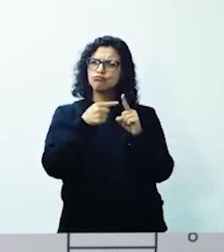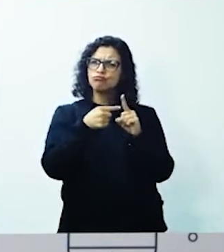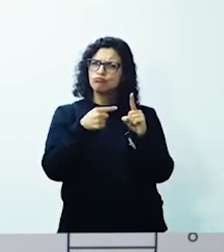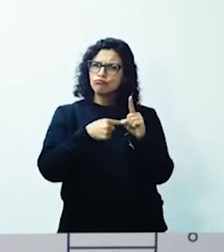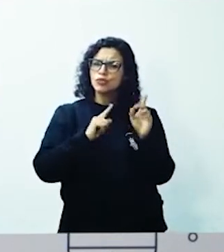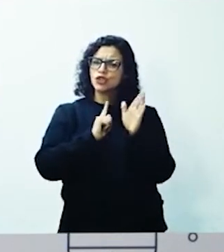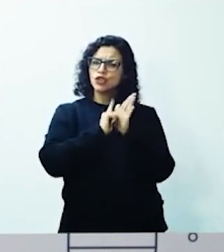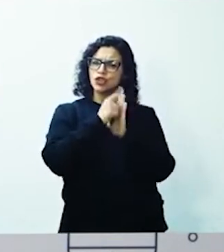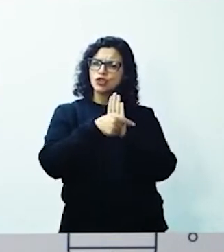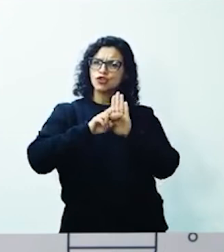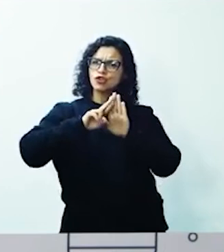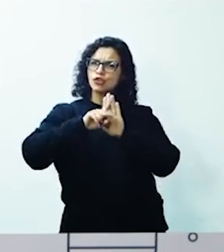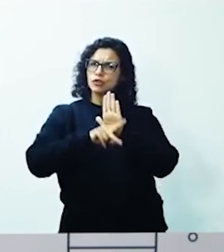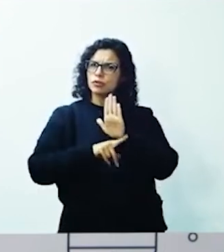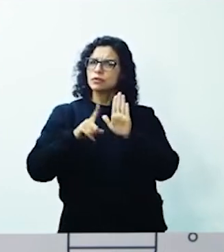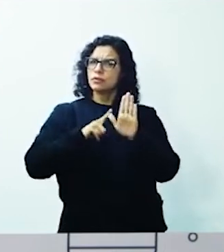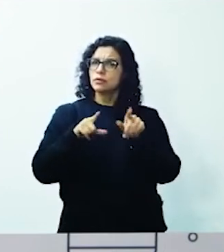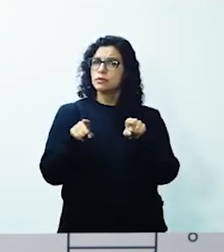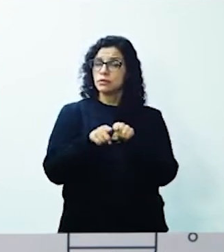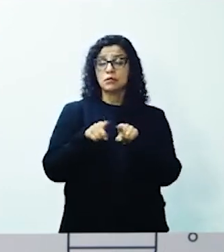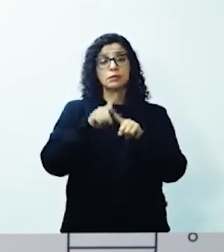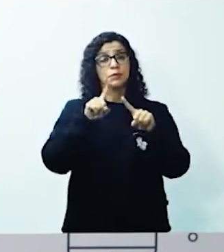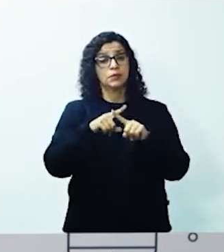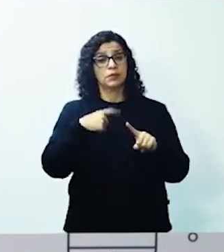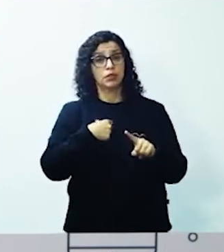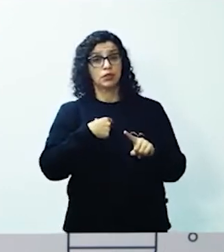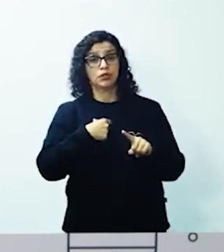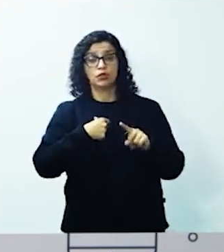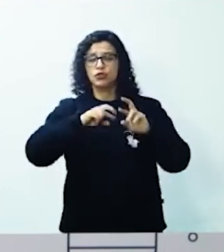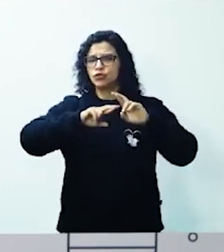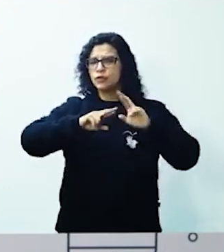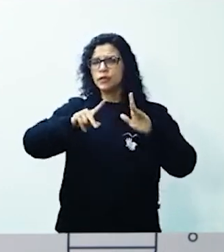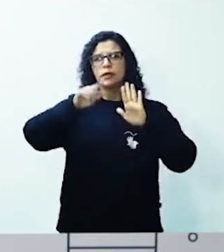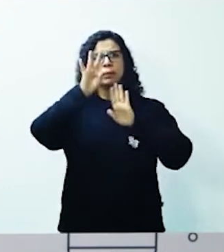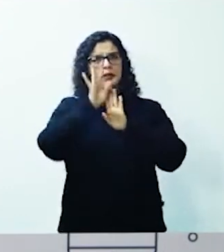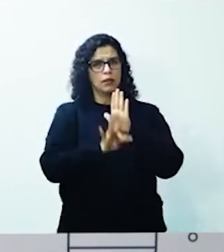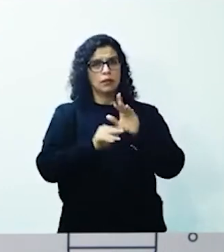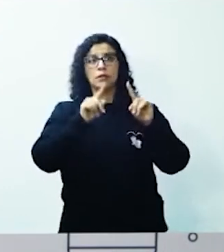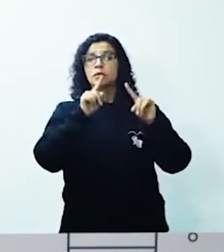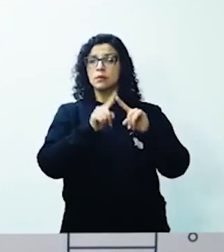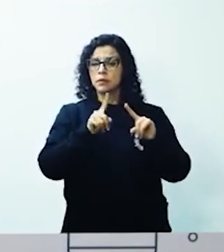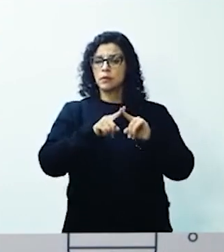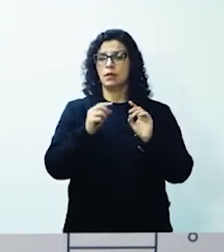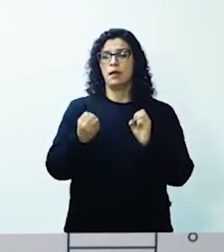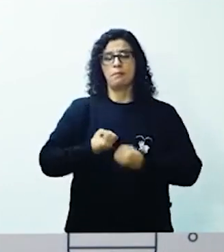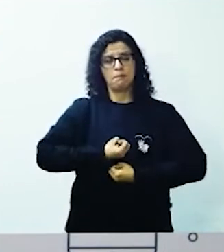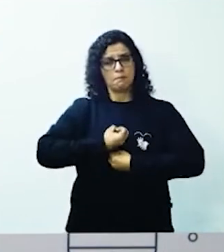de gêneros textuais? Por que ela aparece em vários gêneros textuais? Porque